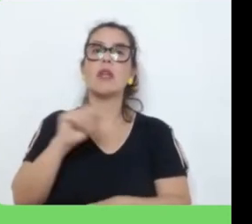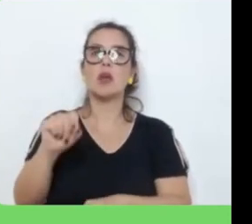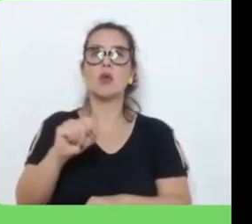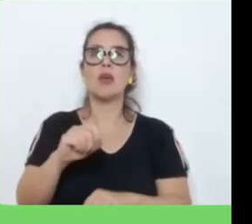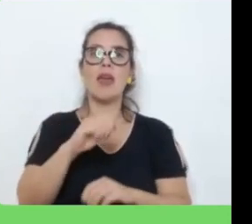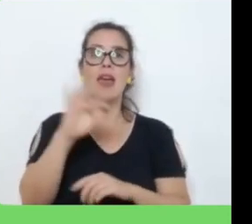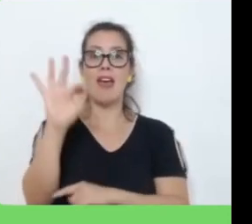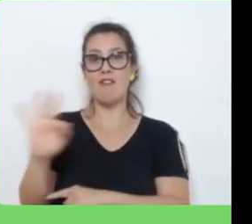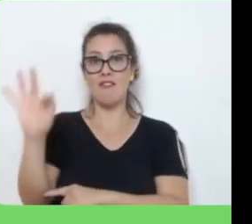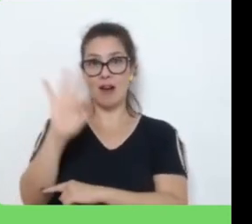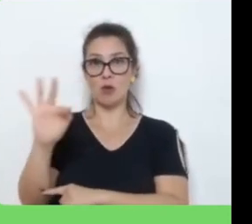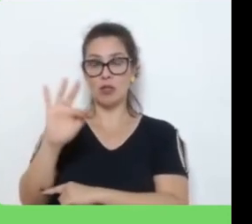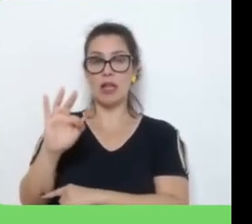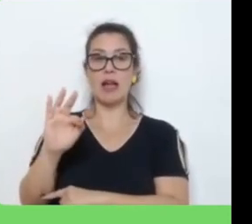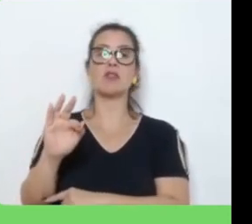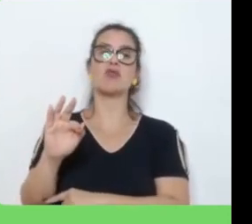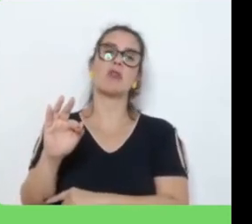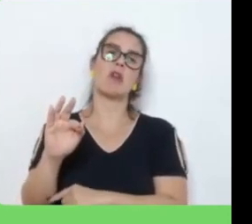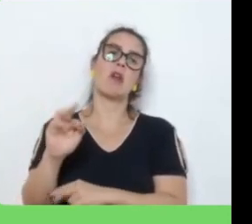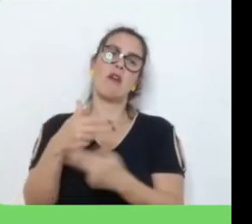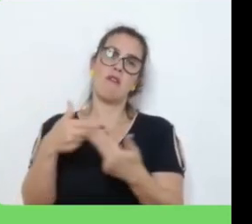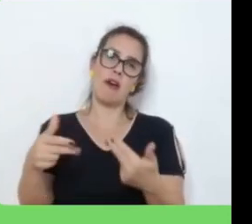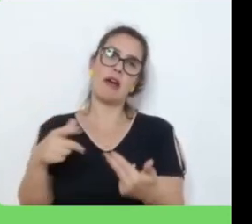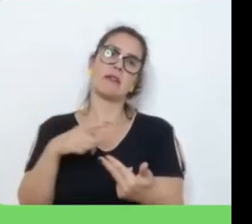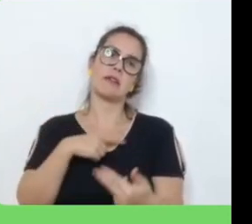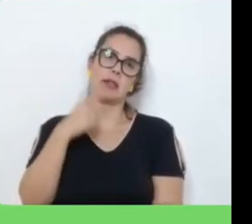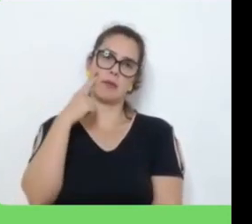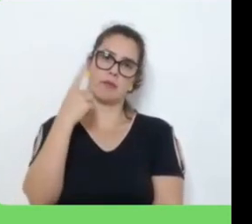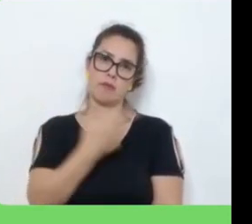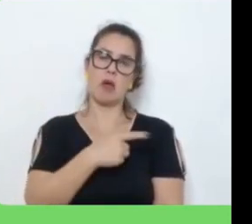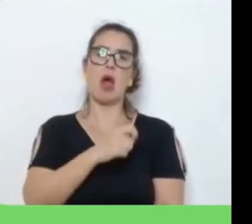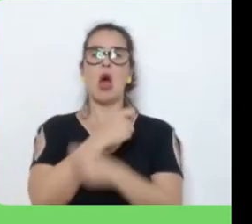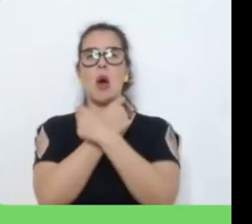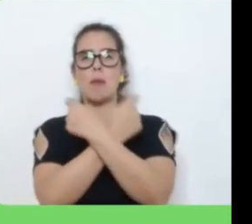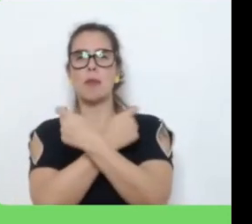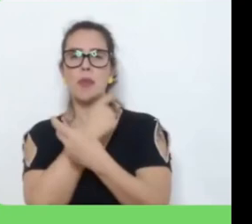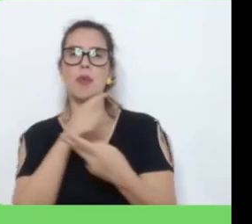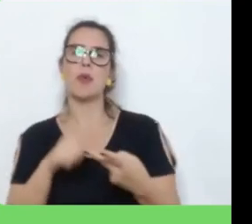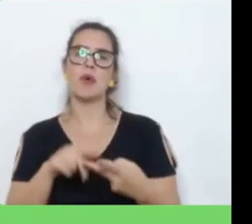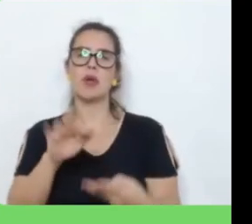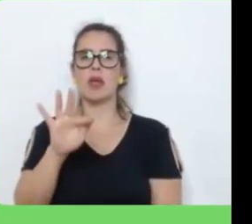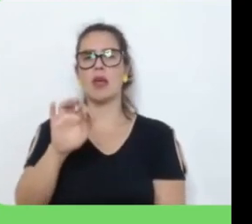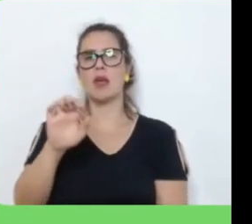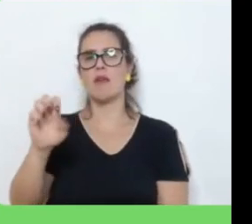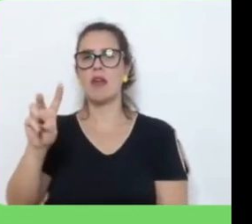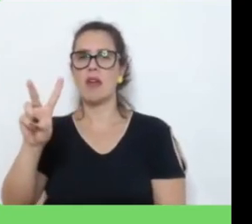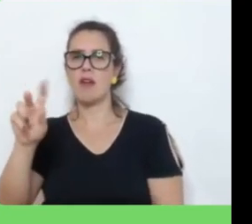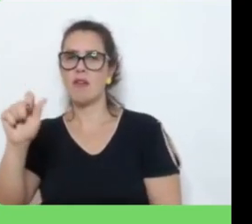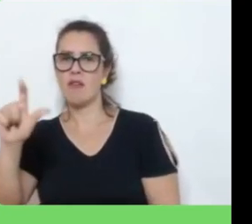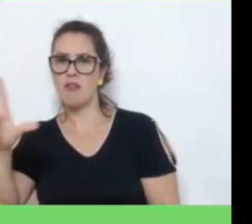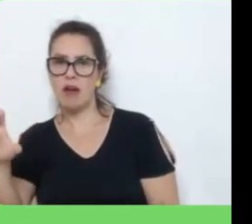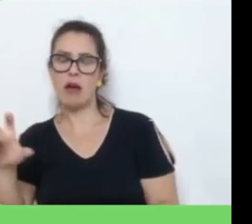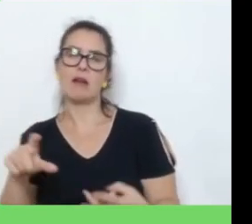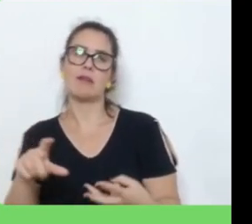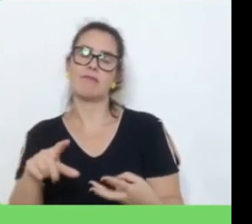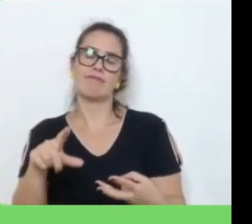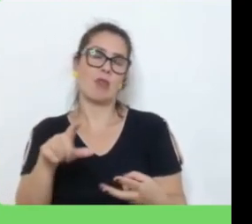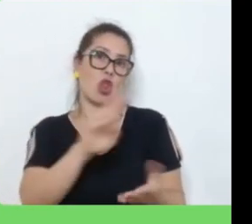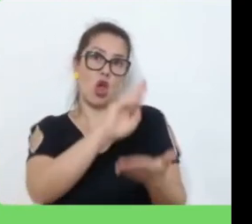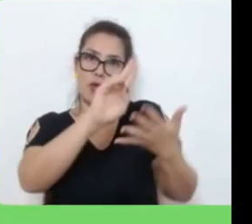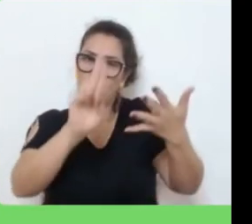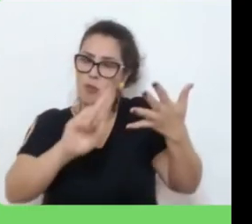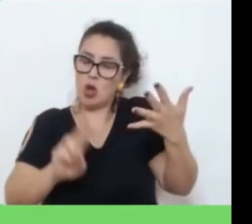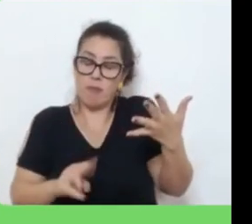nós já já mencionamos tem a Universidade de Cruzeiro do Sul a PUC São Paulo a universidade feval É claro que vai faltar gente tá pessoal mas eh